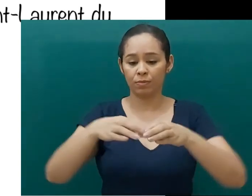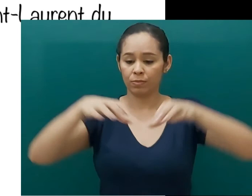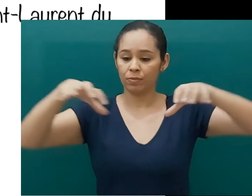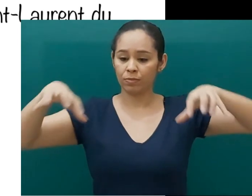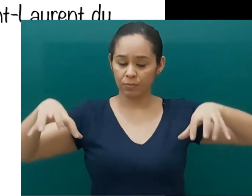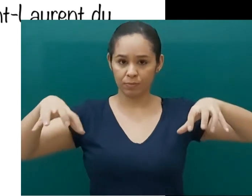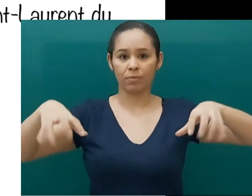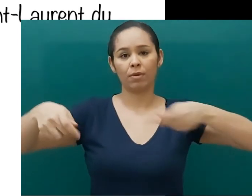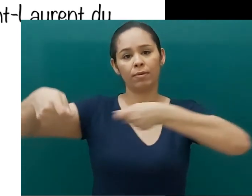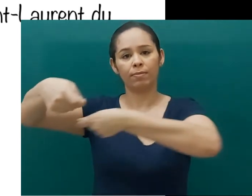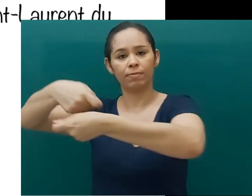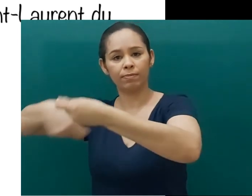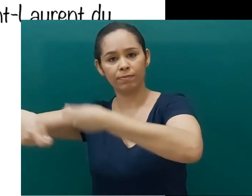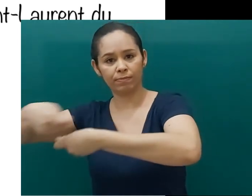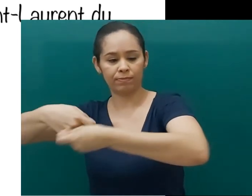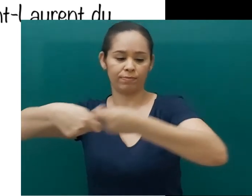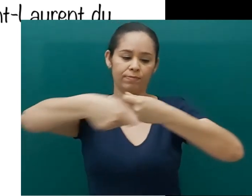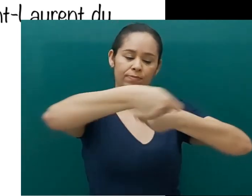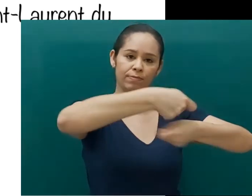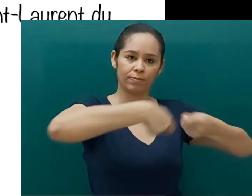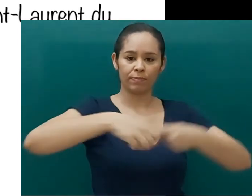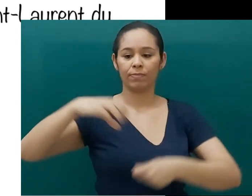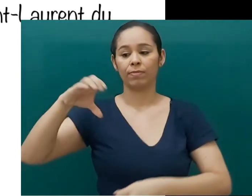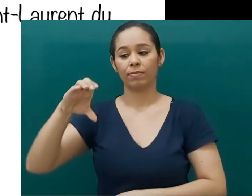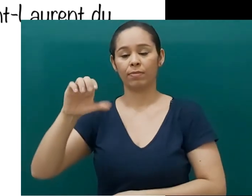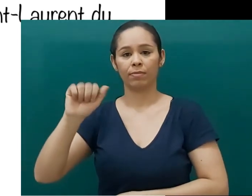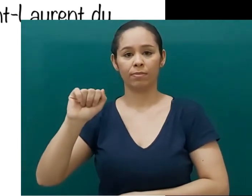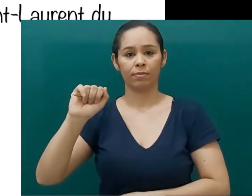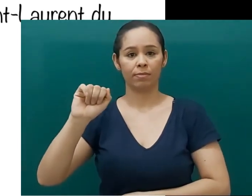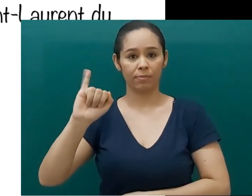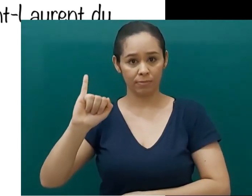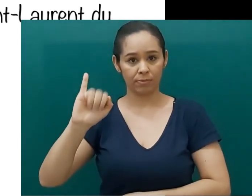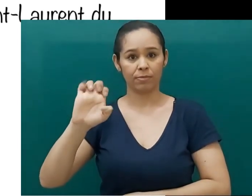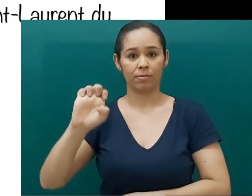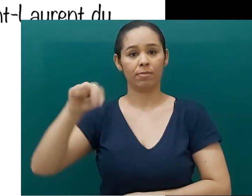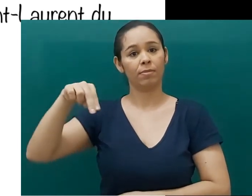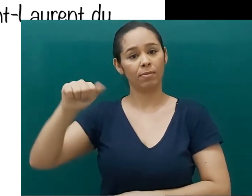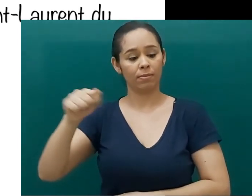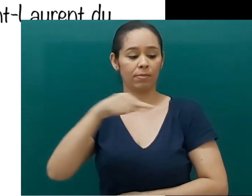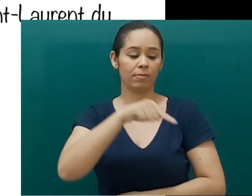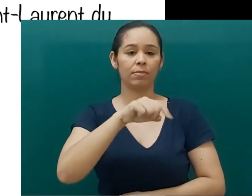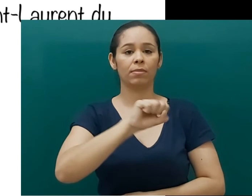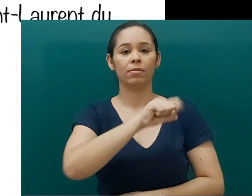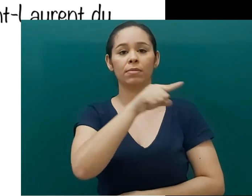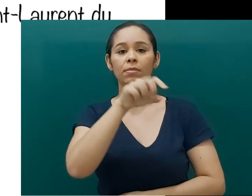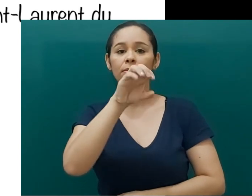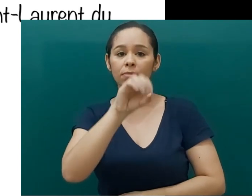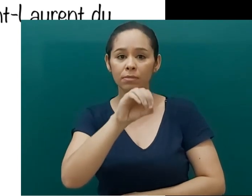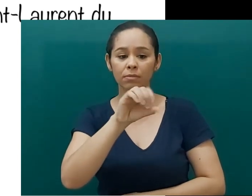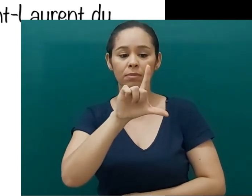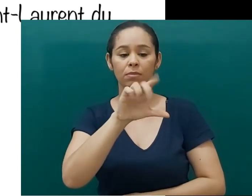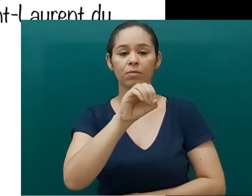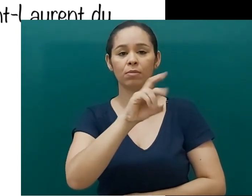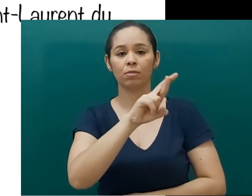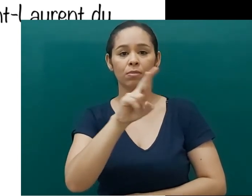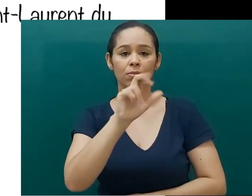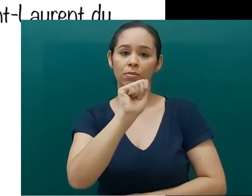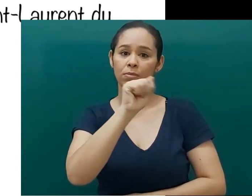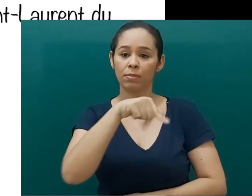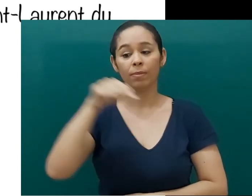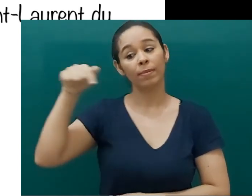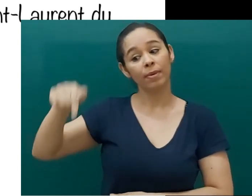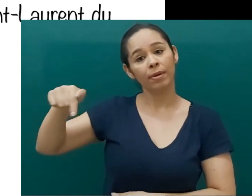regiões administrativas, que são Cayena e Saint-Laurent du Maroni. E Cayena